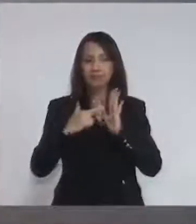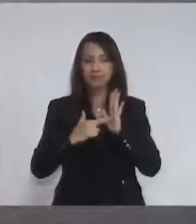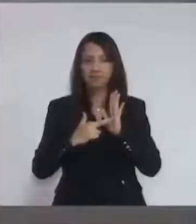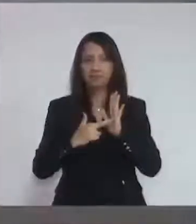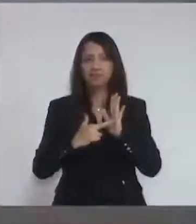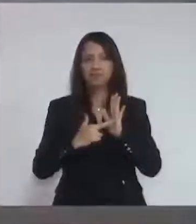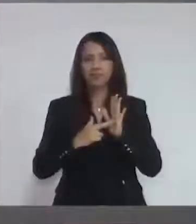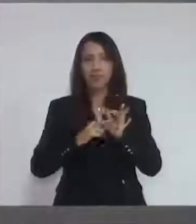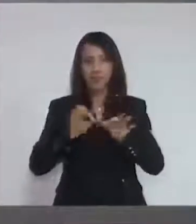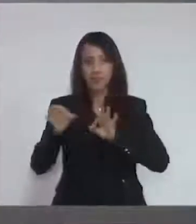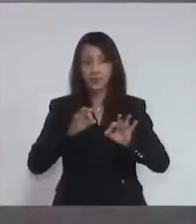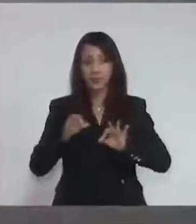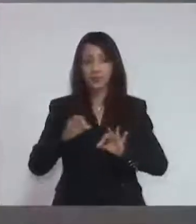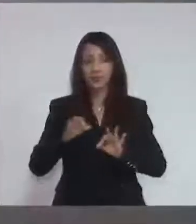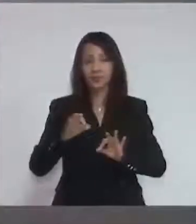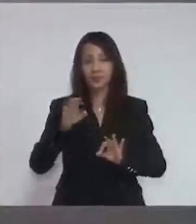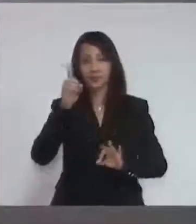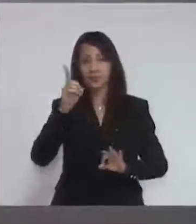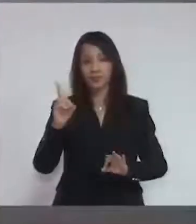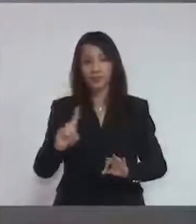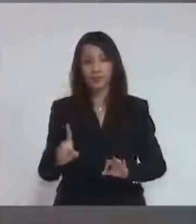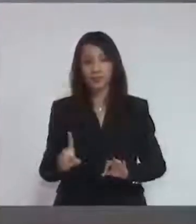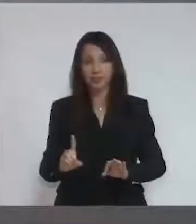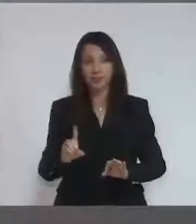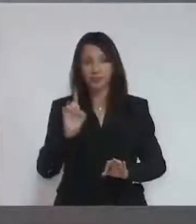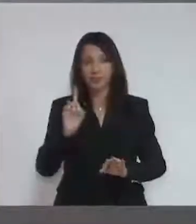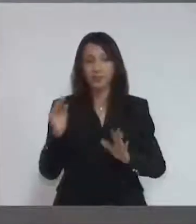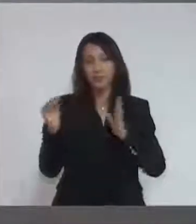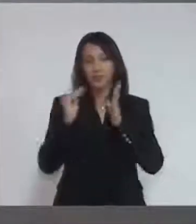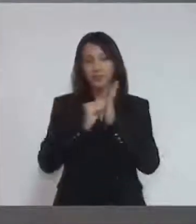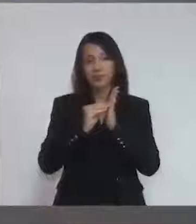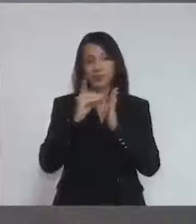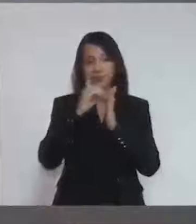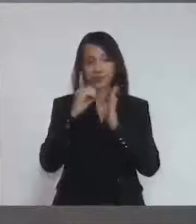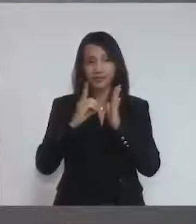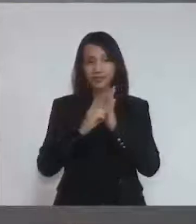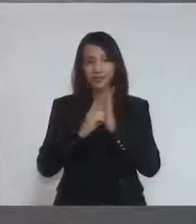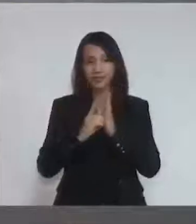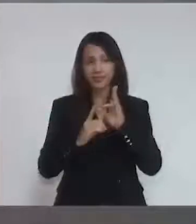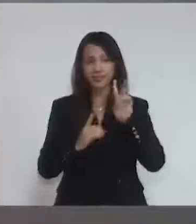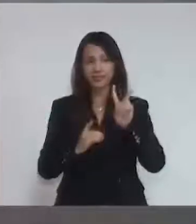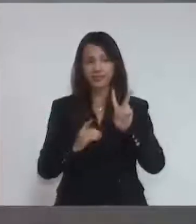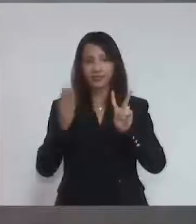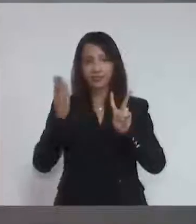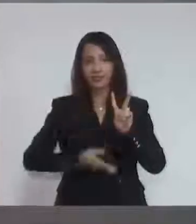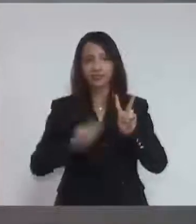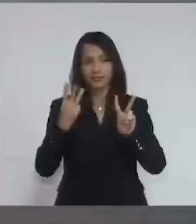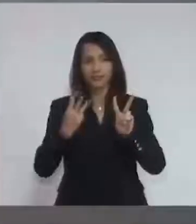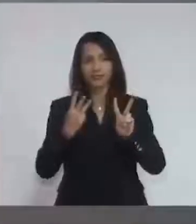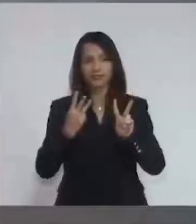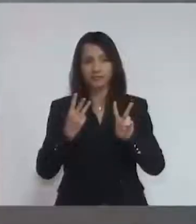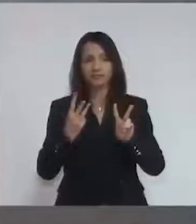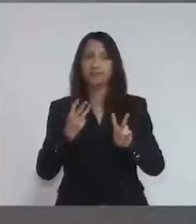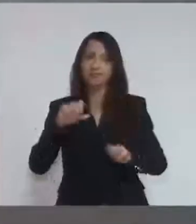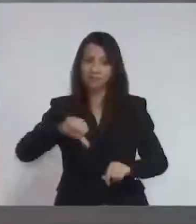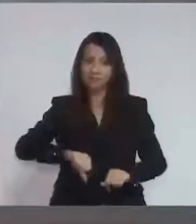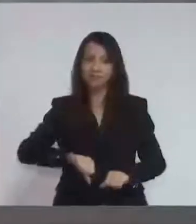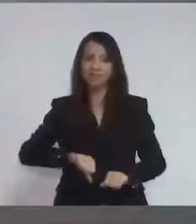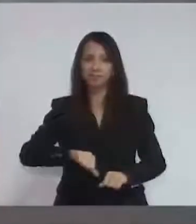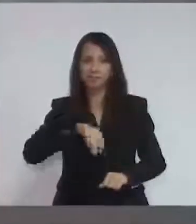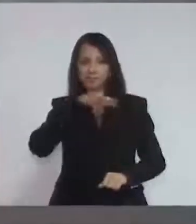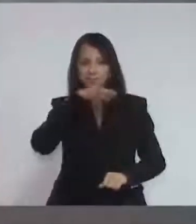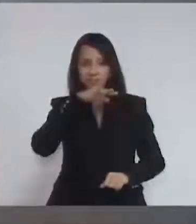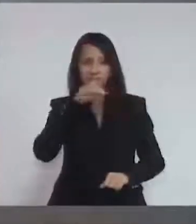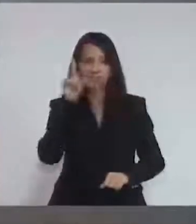diretor. Colocar um decreto simples aqui para votar com 2/3 é porque está feio, é porque está difícil,